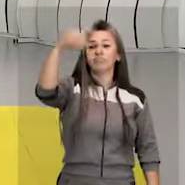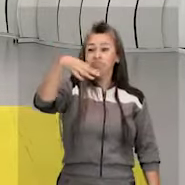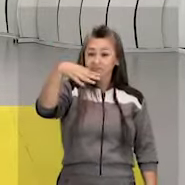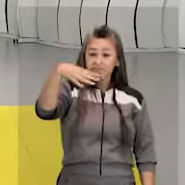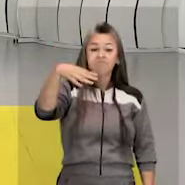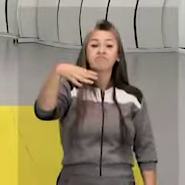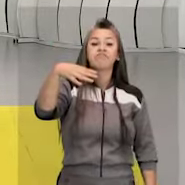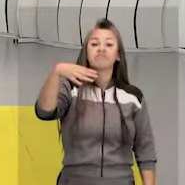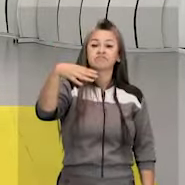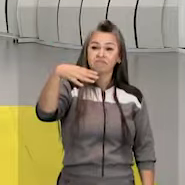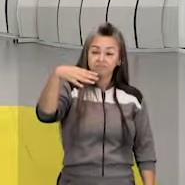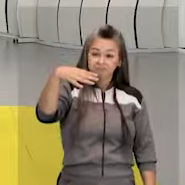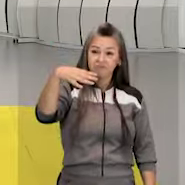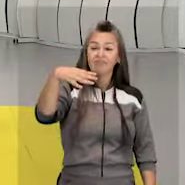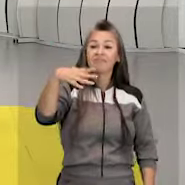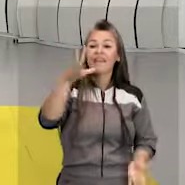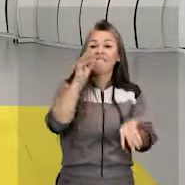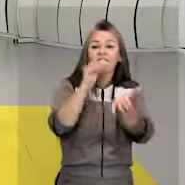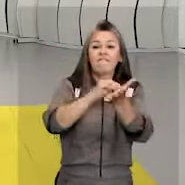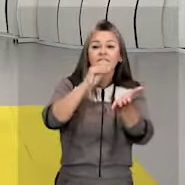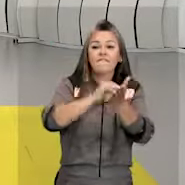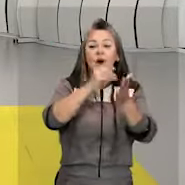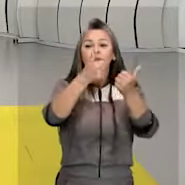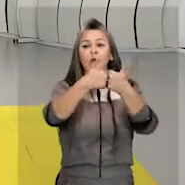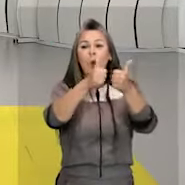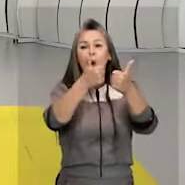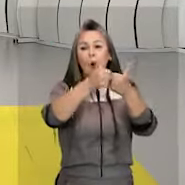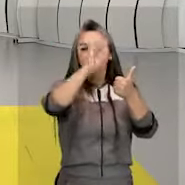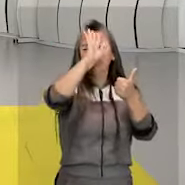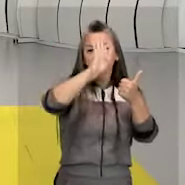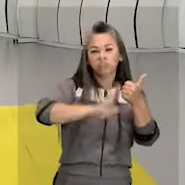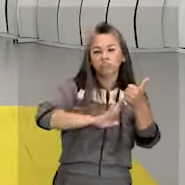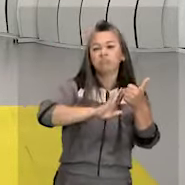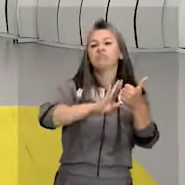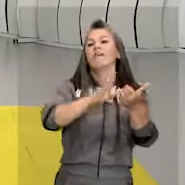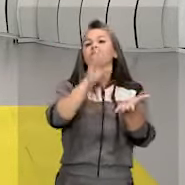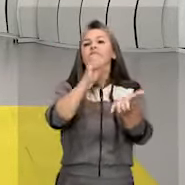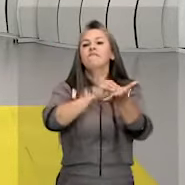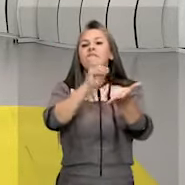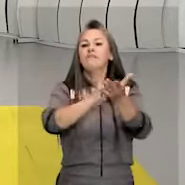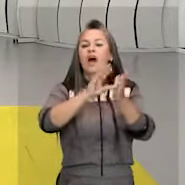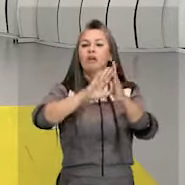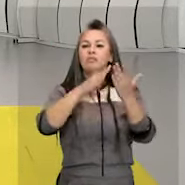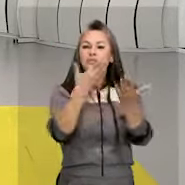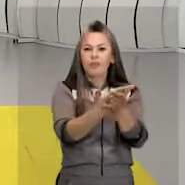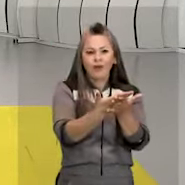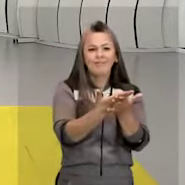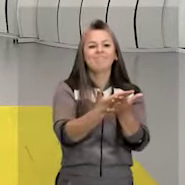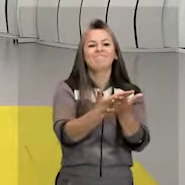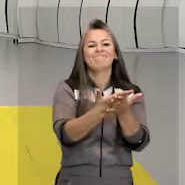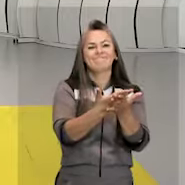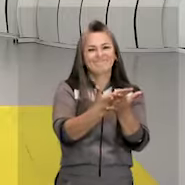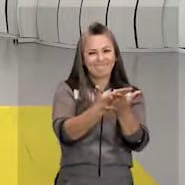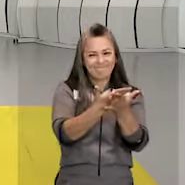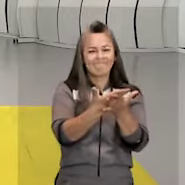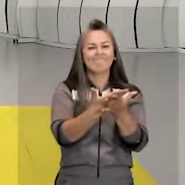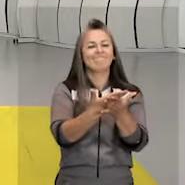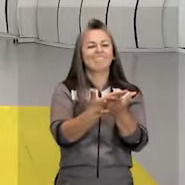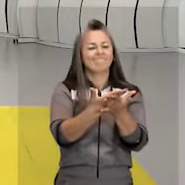até mesmo, né, de sistemas de transporte público, postos de saúde, escolas. Então a gente tem,